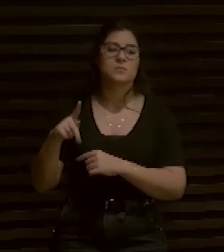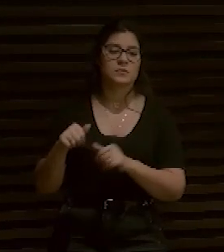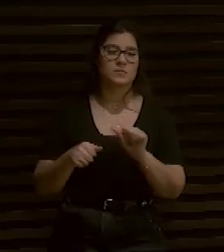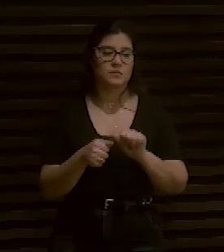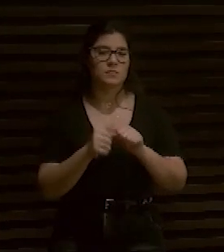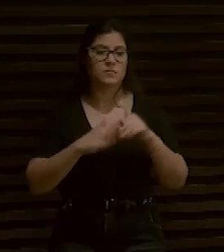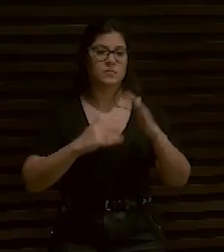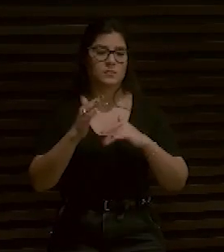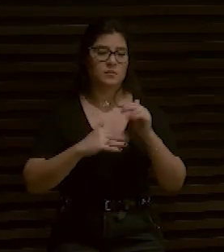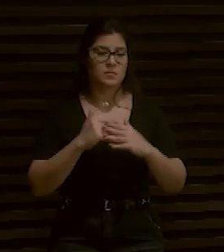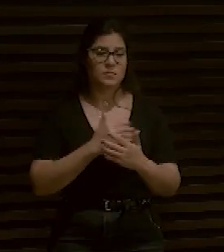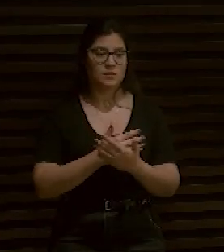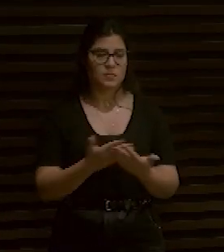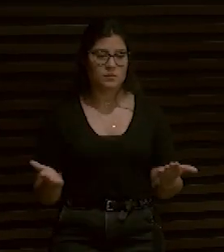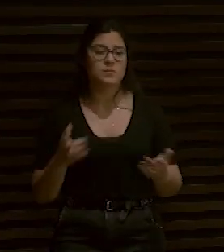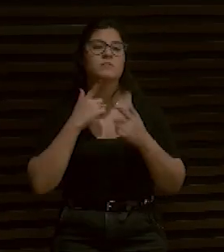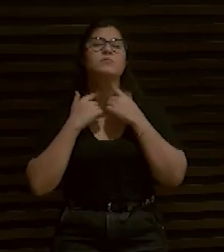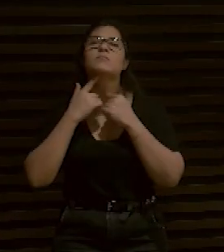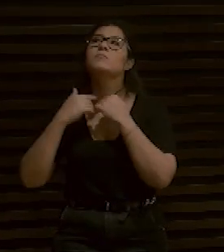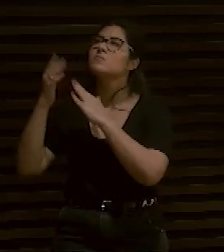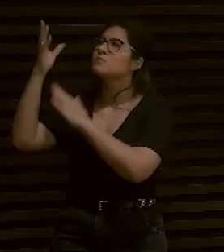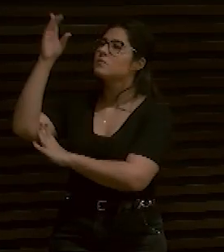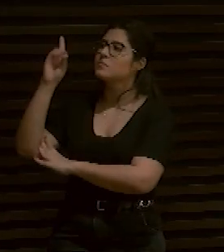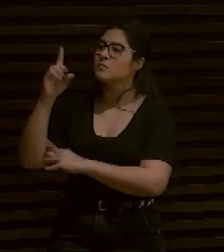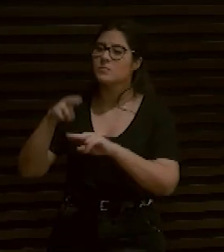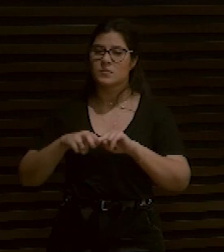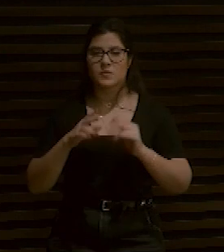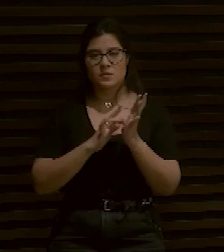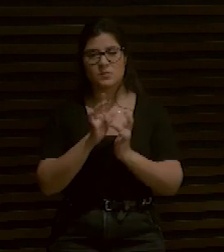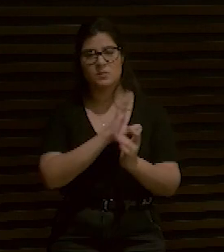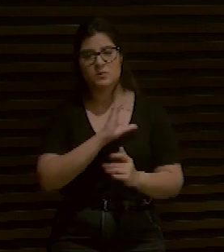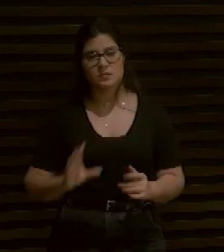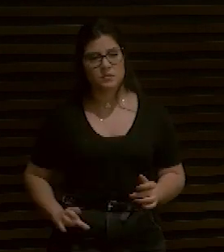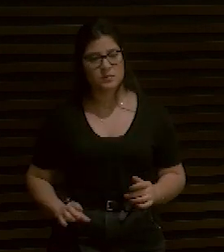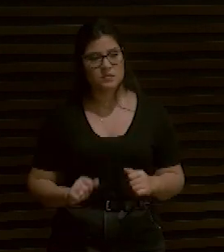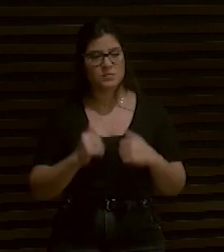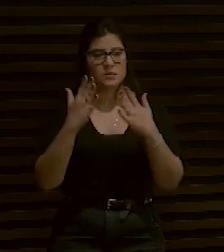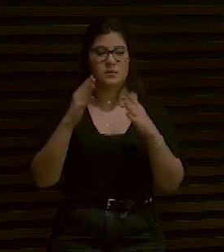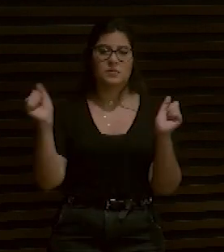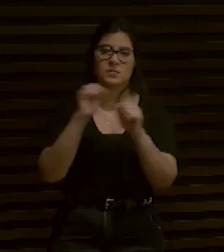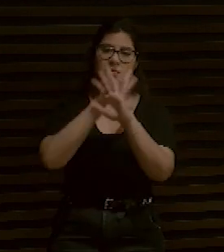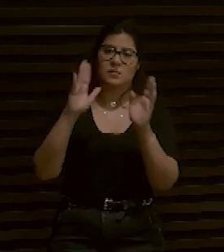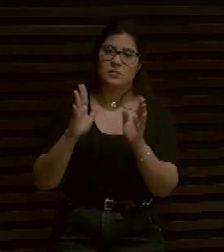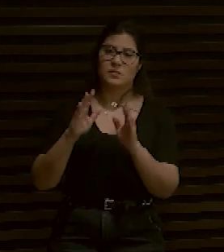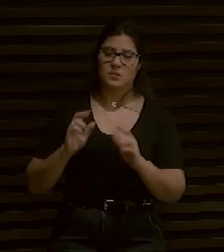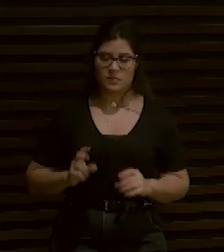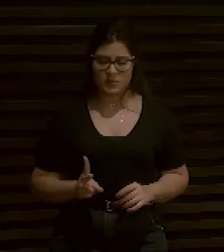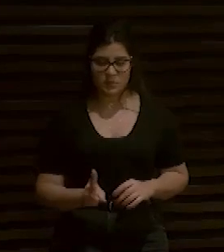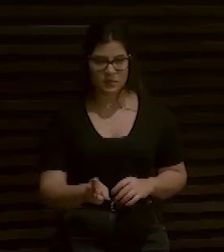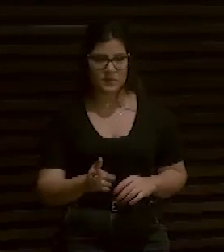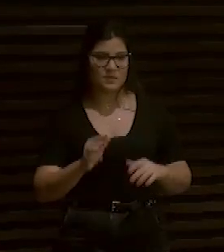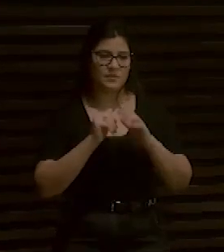o que é agradável diante dele, por Jesus Cristo, a quem seja a glória para todos